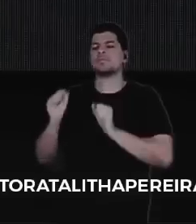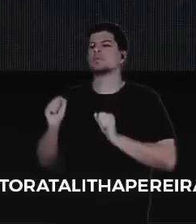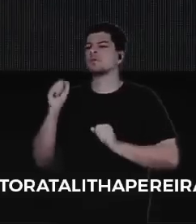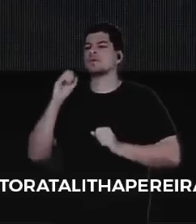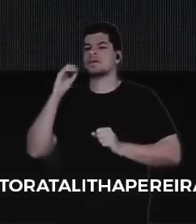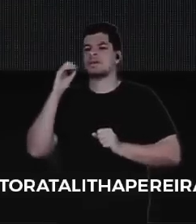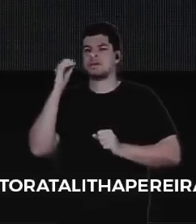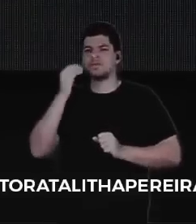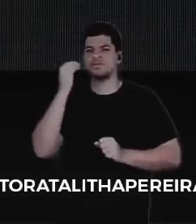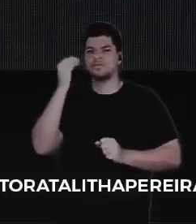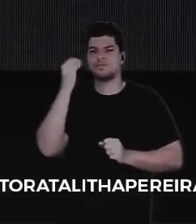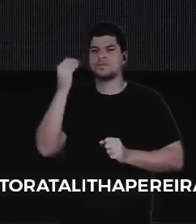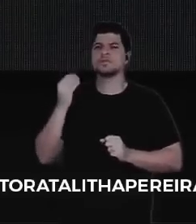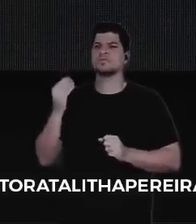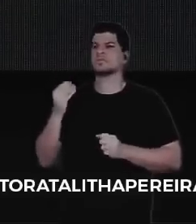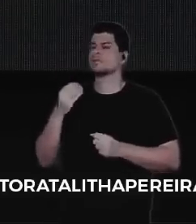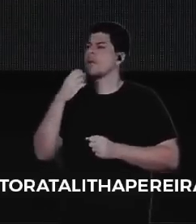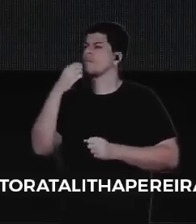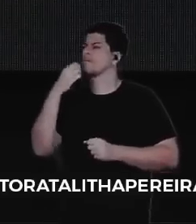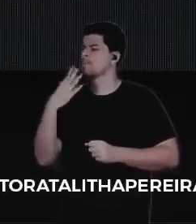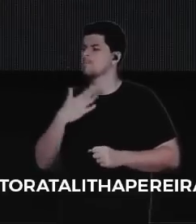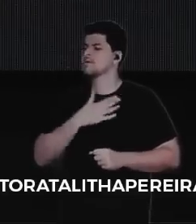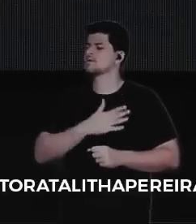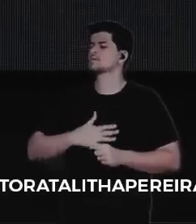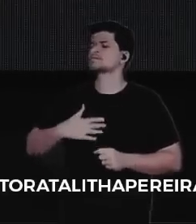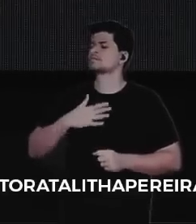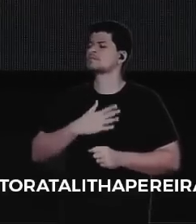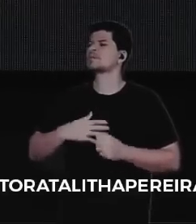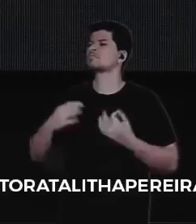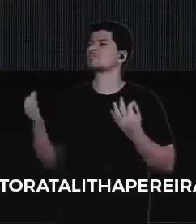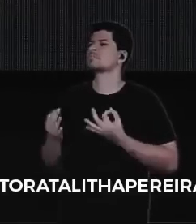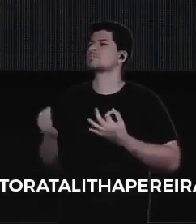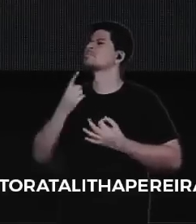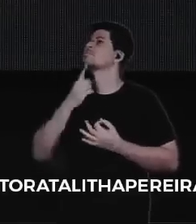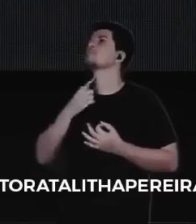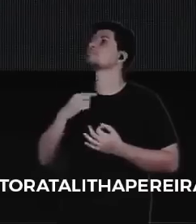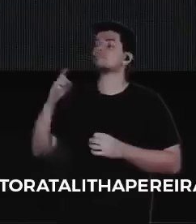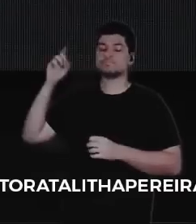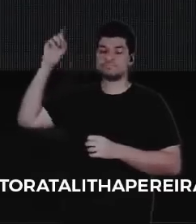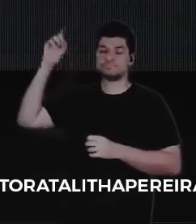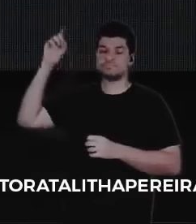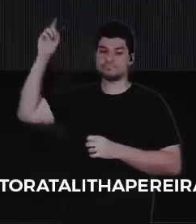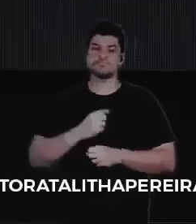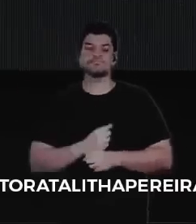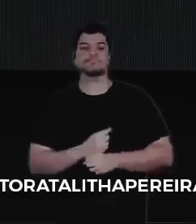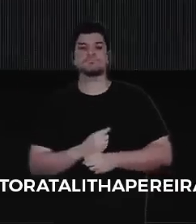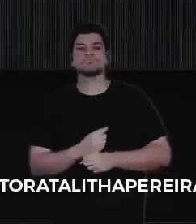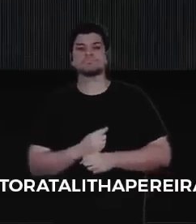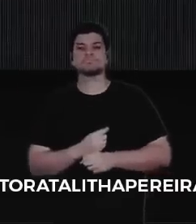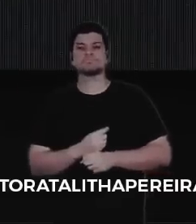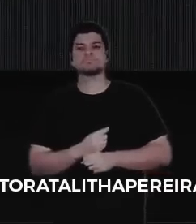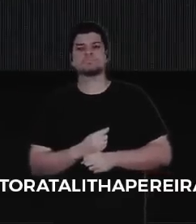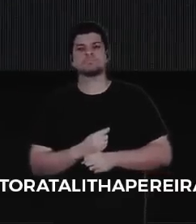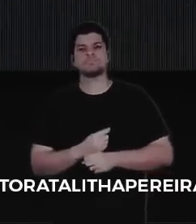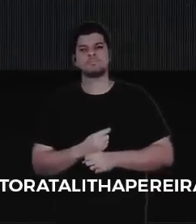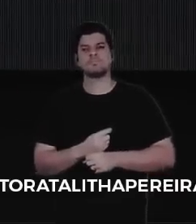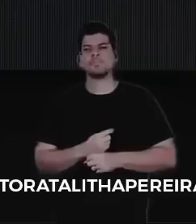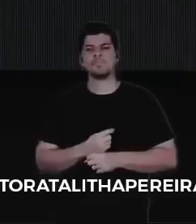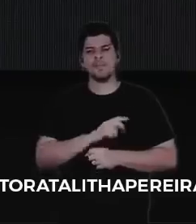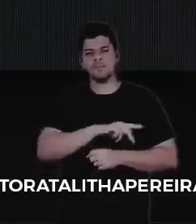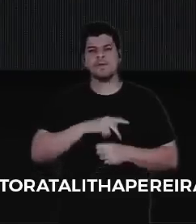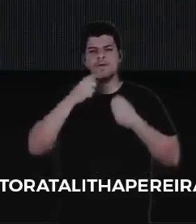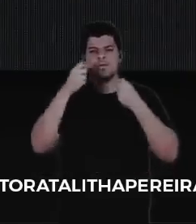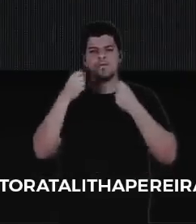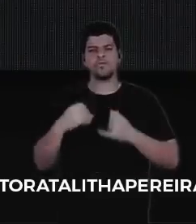experimentar, comprovar boa, agradável e perfeita vontade de Deus. quando ele diz assim, transforme-se, ele está dizendo